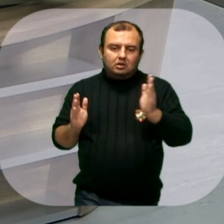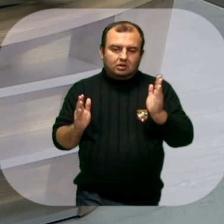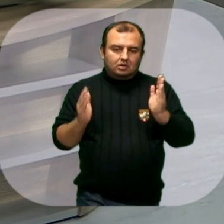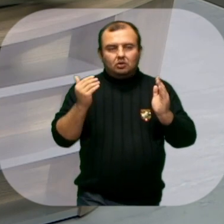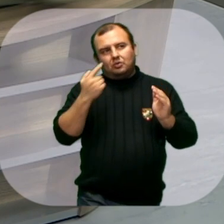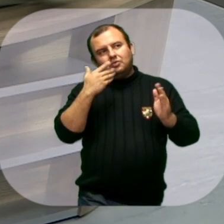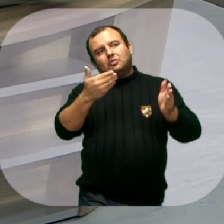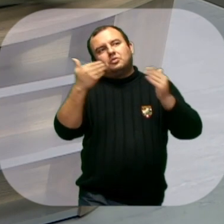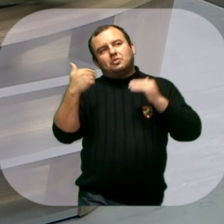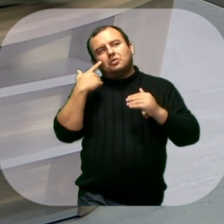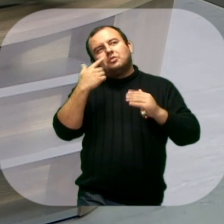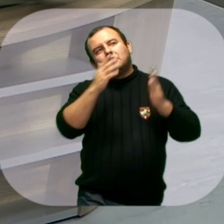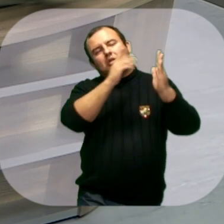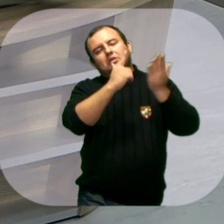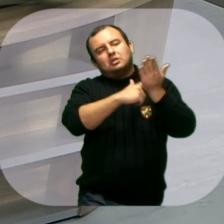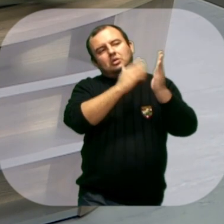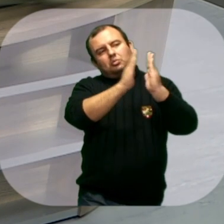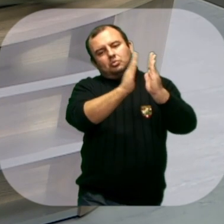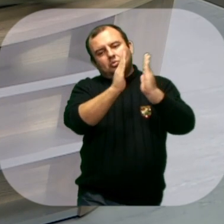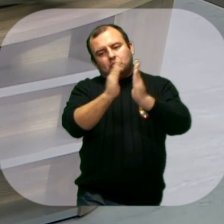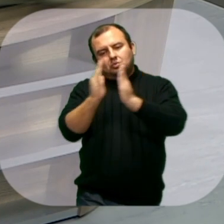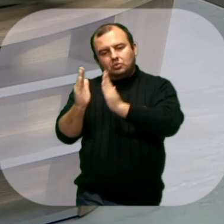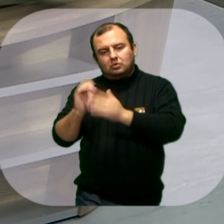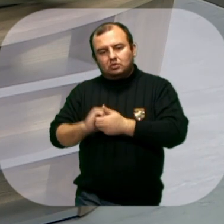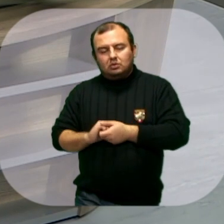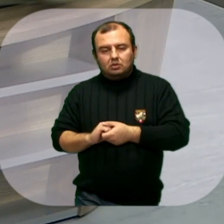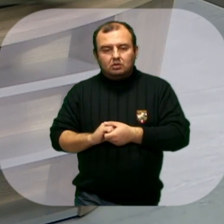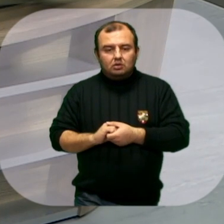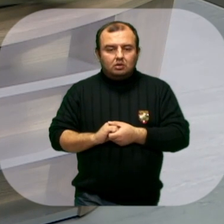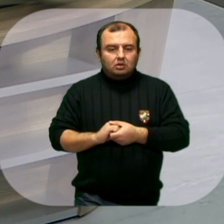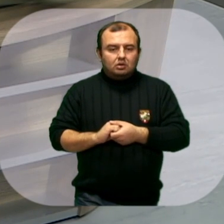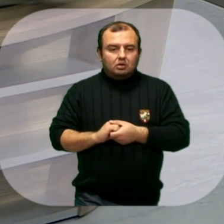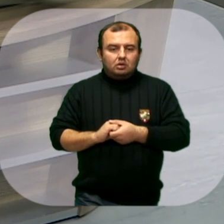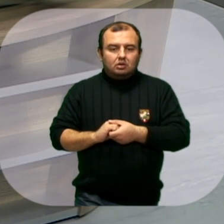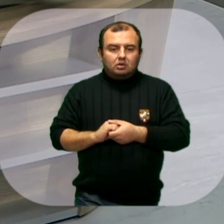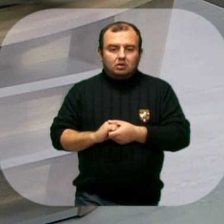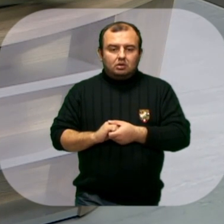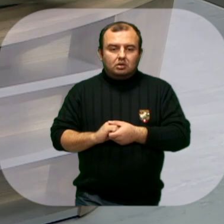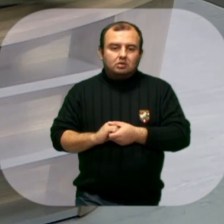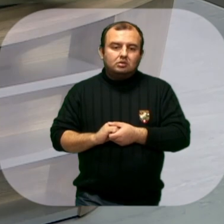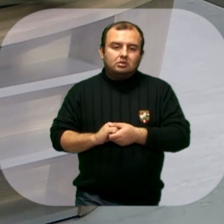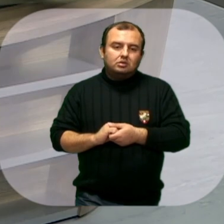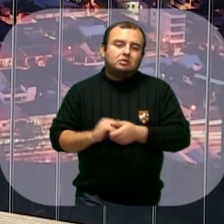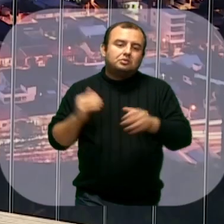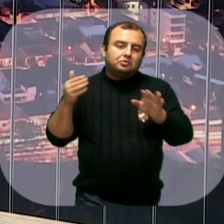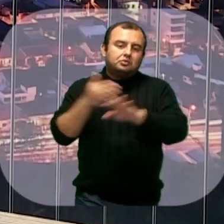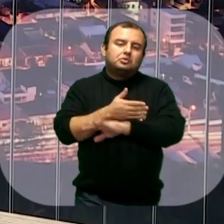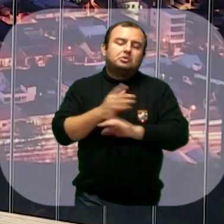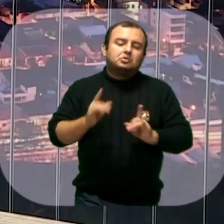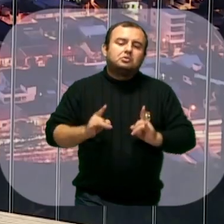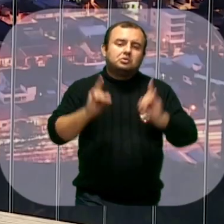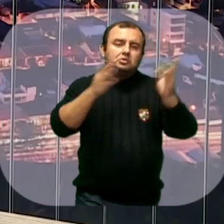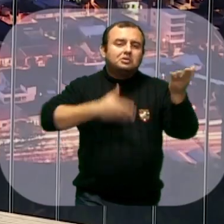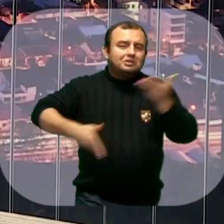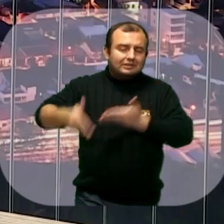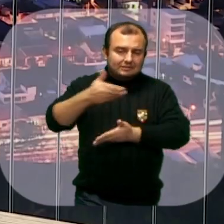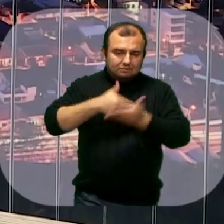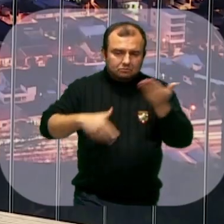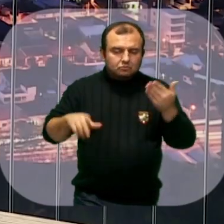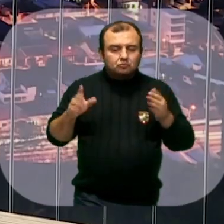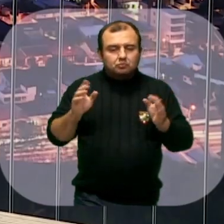de fora, se não dá impressão dos livrinhos assim numa prateleira. E gente, vamos entrar no prédio, vamos